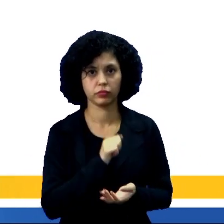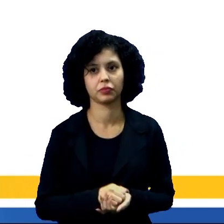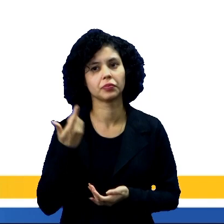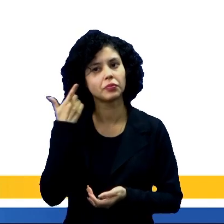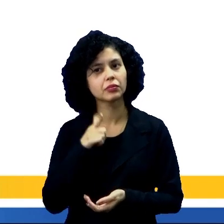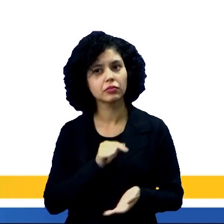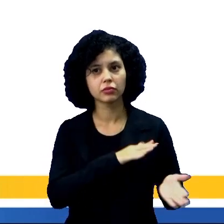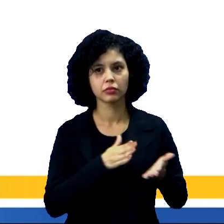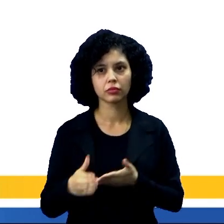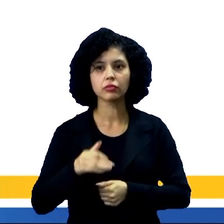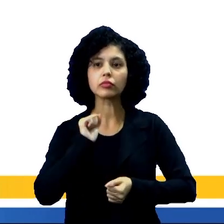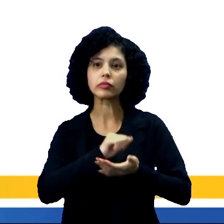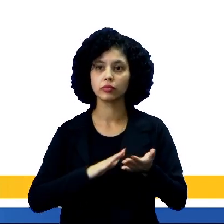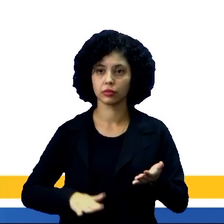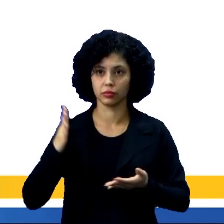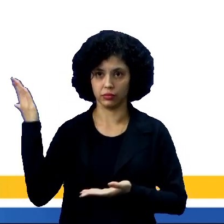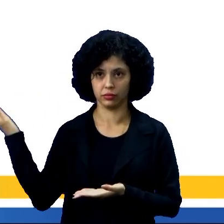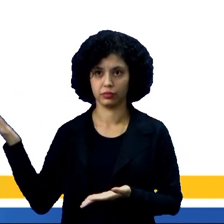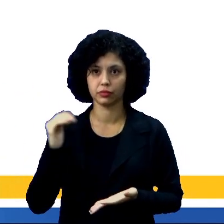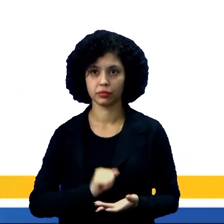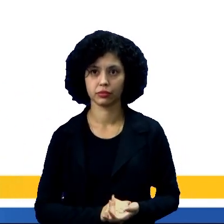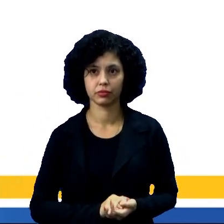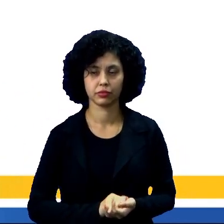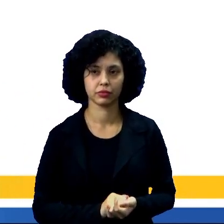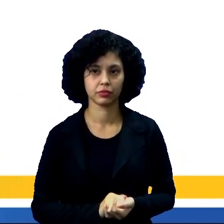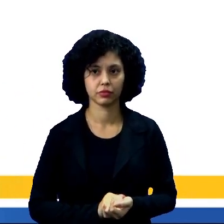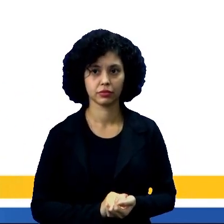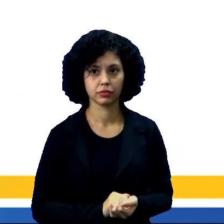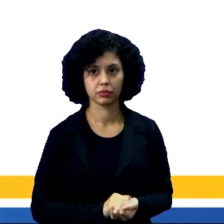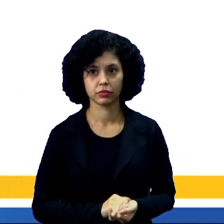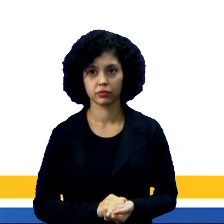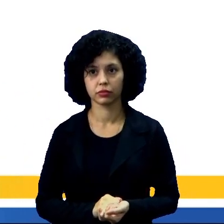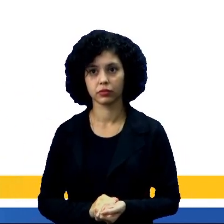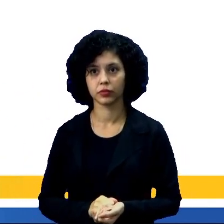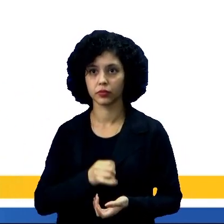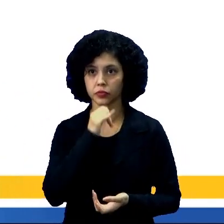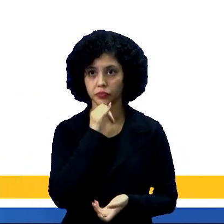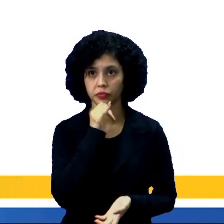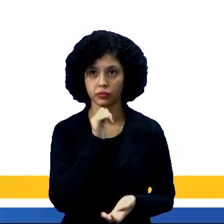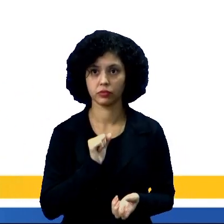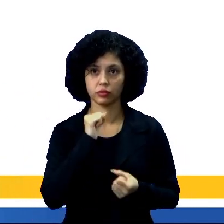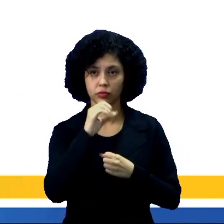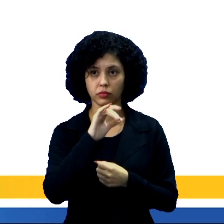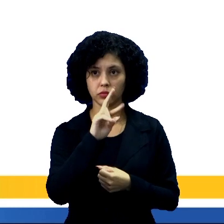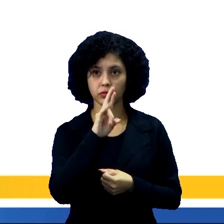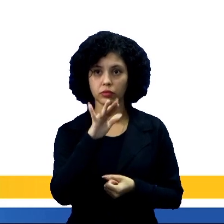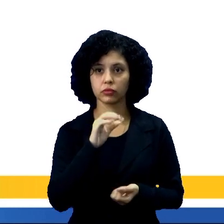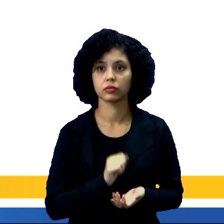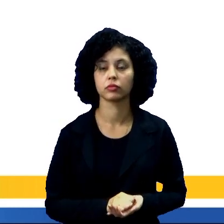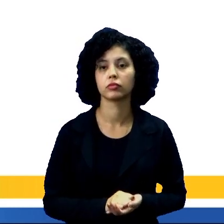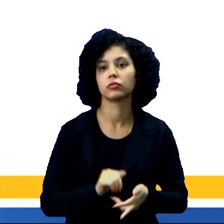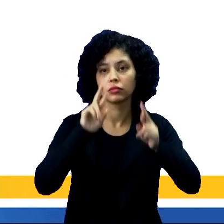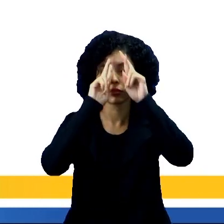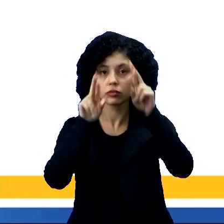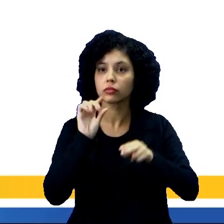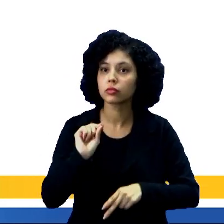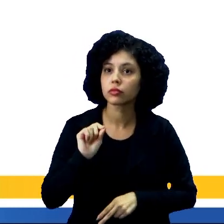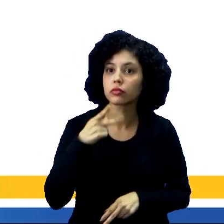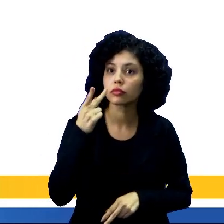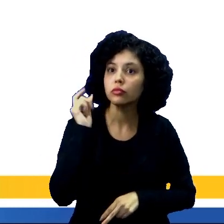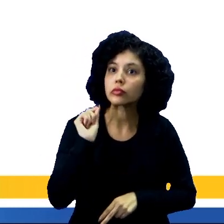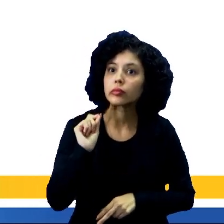gente consegue partir para o fight, que é o exercício. Um exemplo de luta oriental e ocidental,